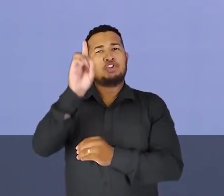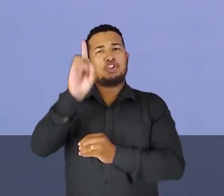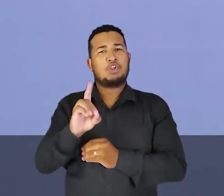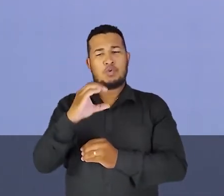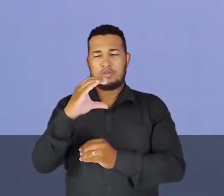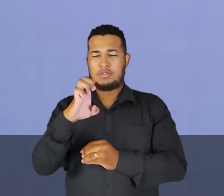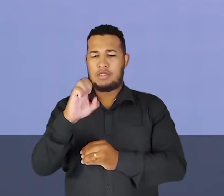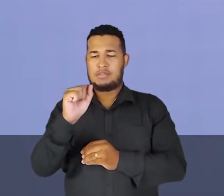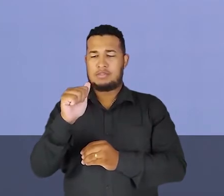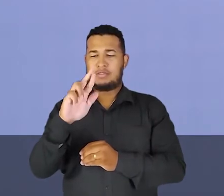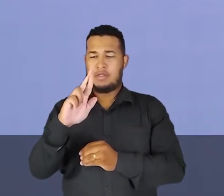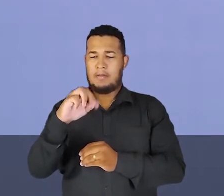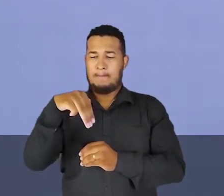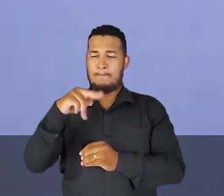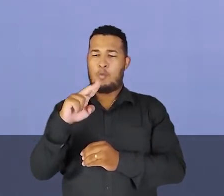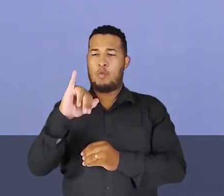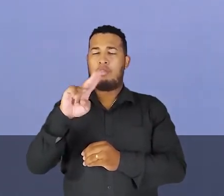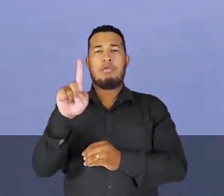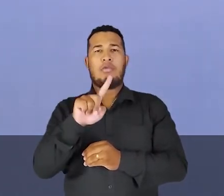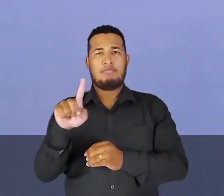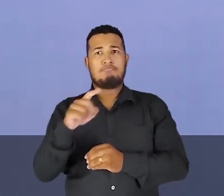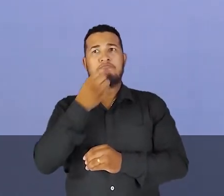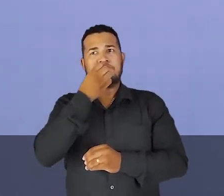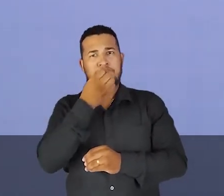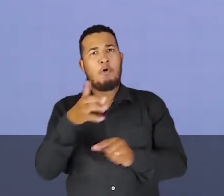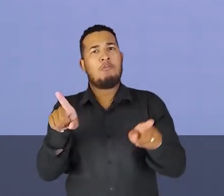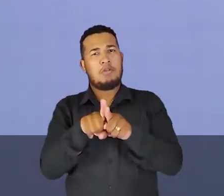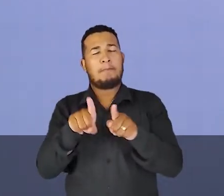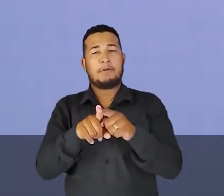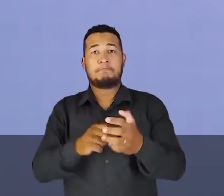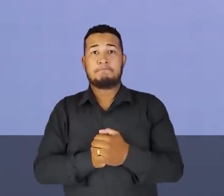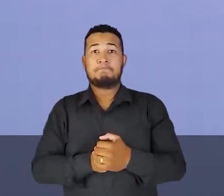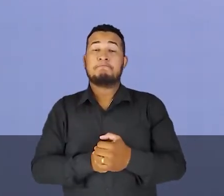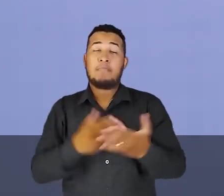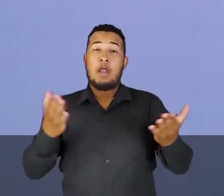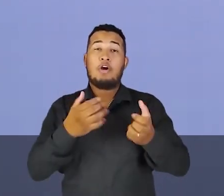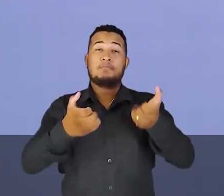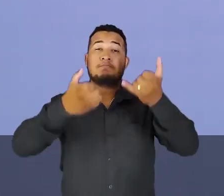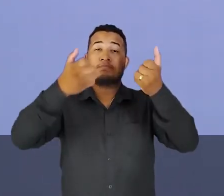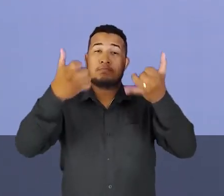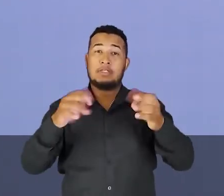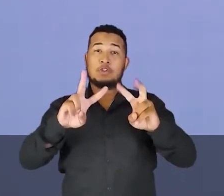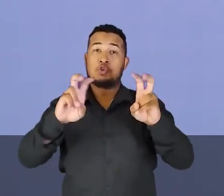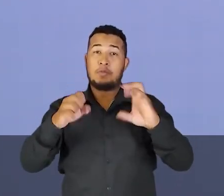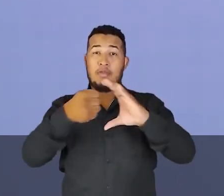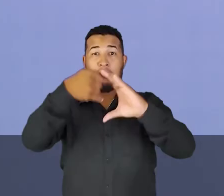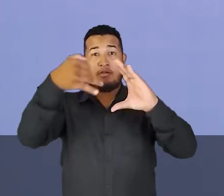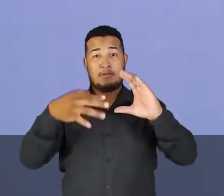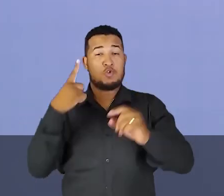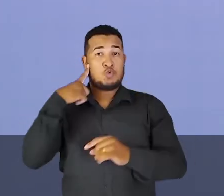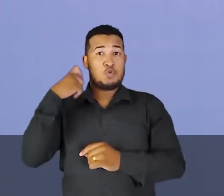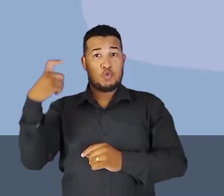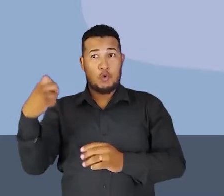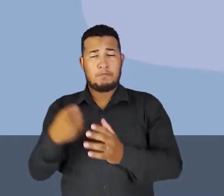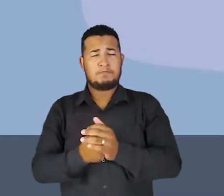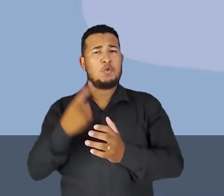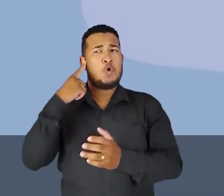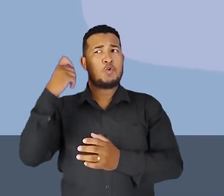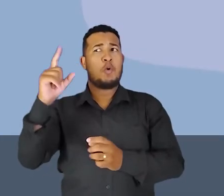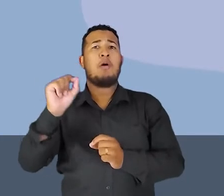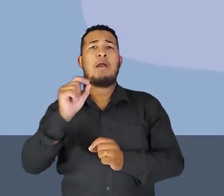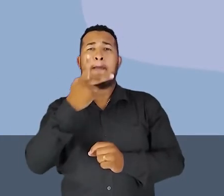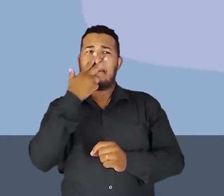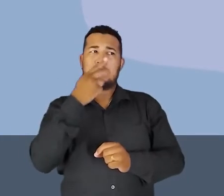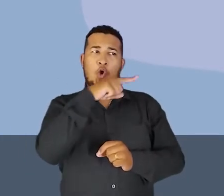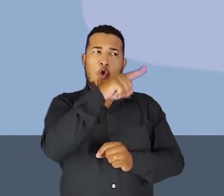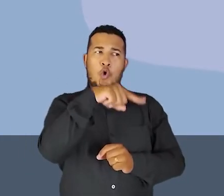grande trabalho, tá? Bom, e nós temos as propriedades, então, do som, né? O som são ondas mecânicas, né?